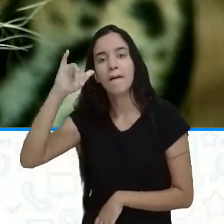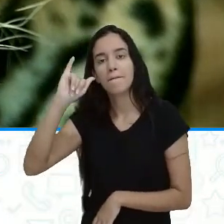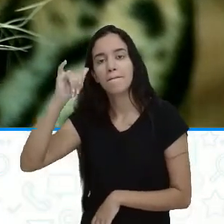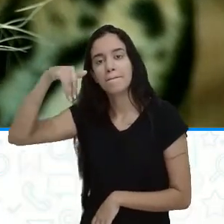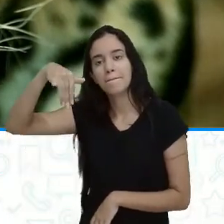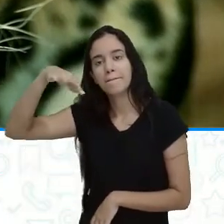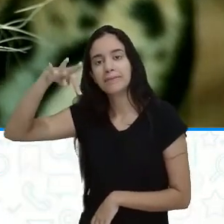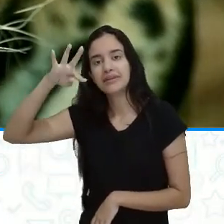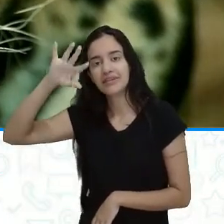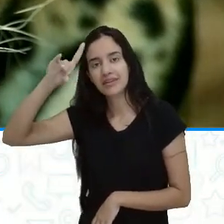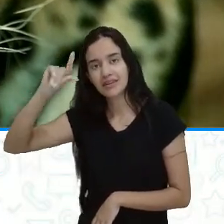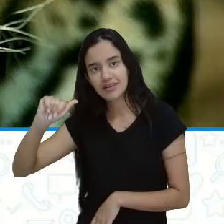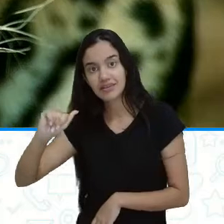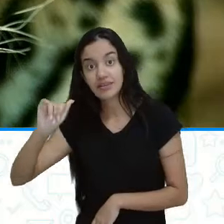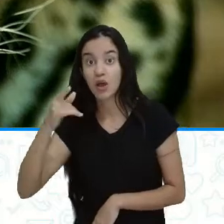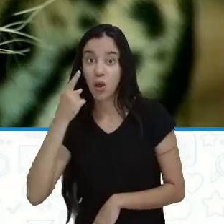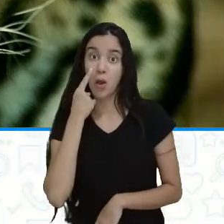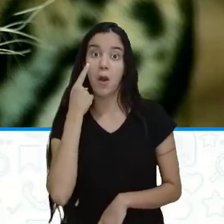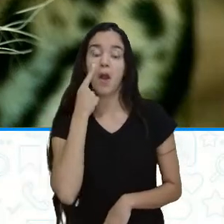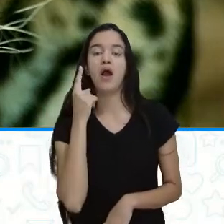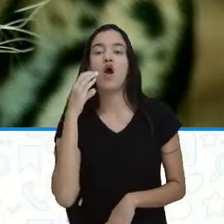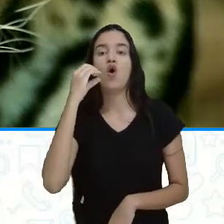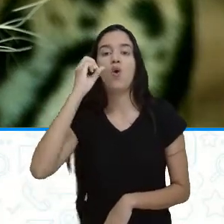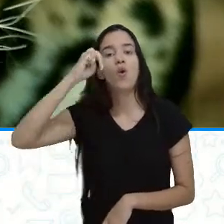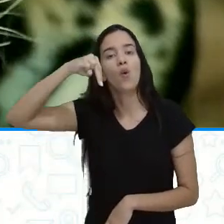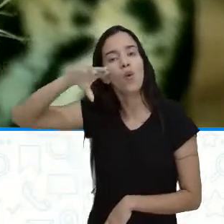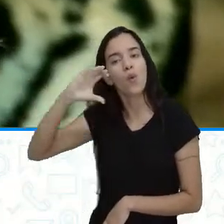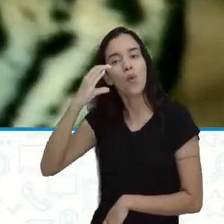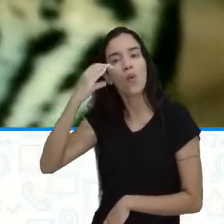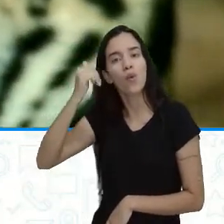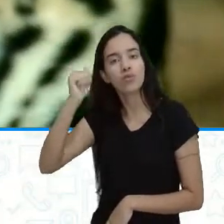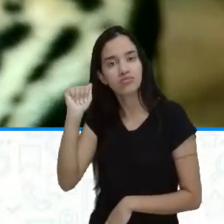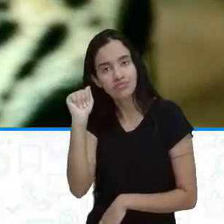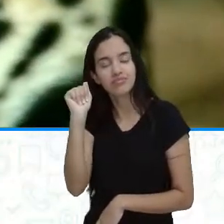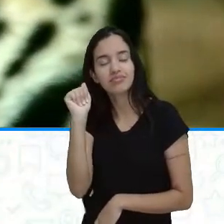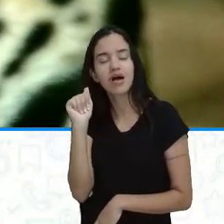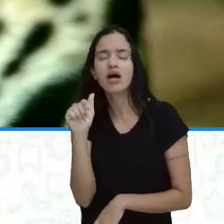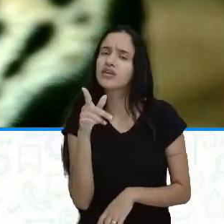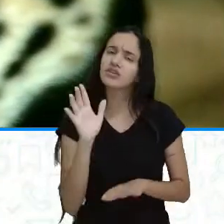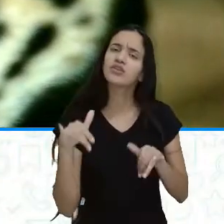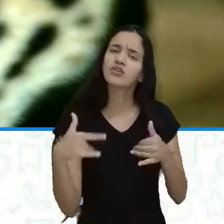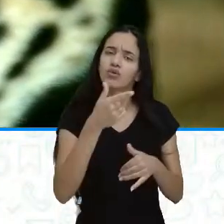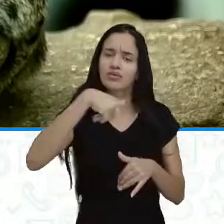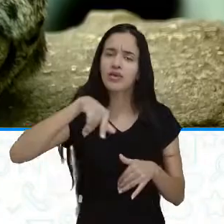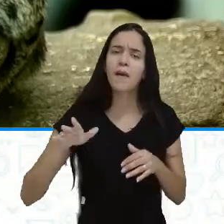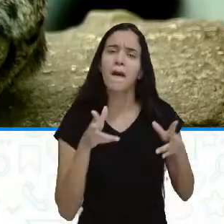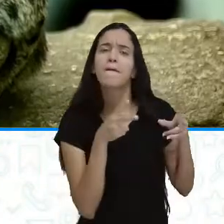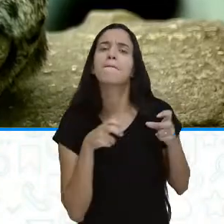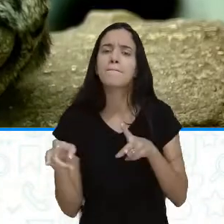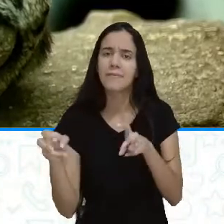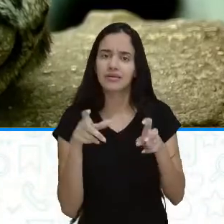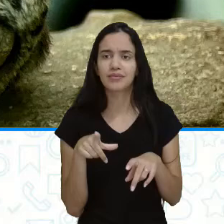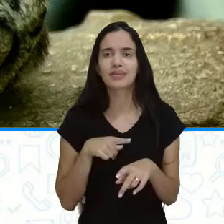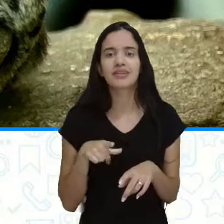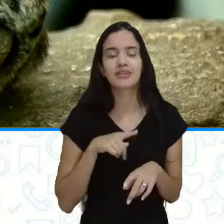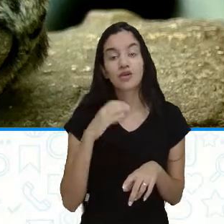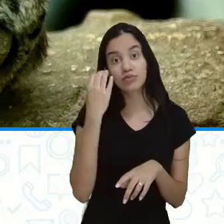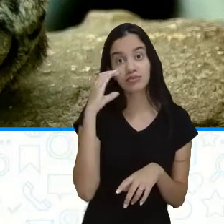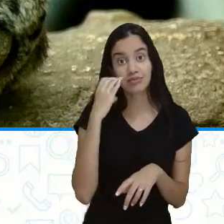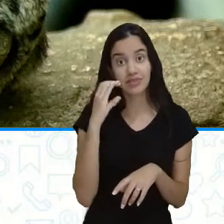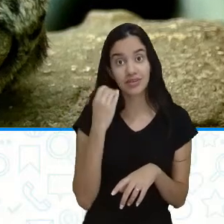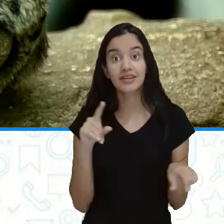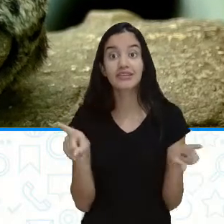duas letrinhas N aí, olha. Onça, então você percebe que depois do N é um C, cedilha.